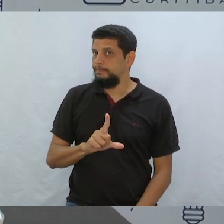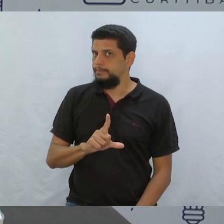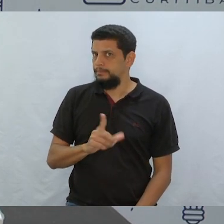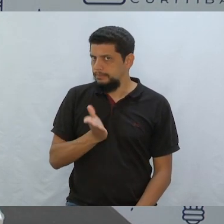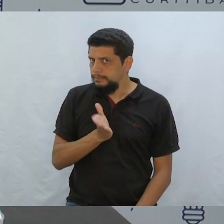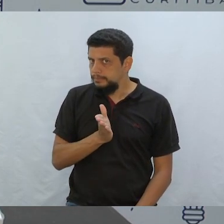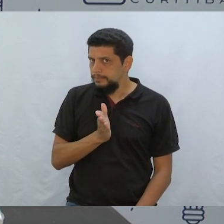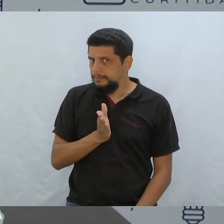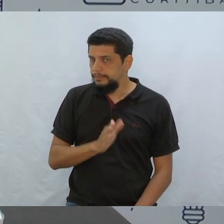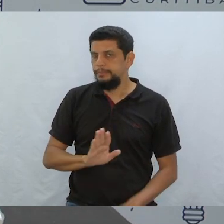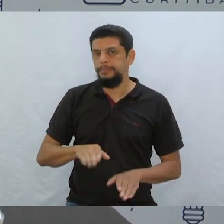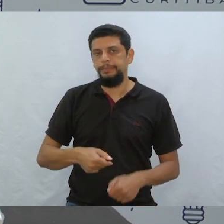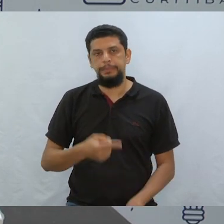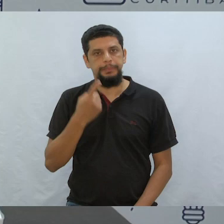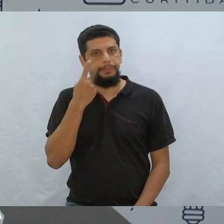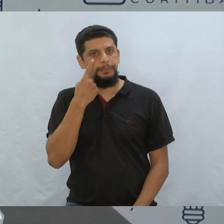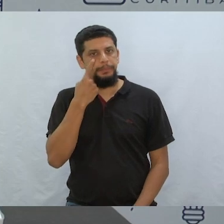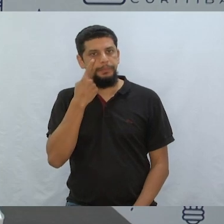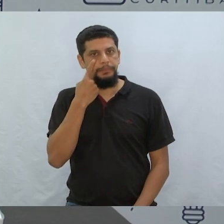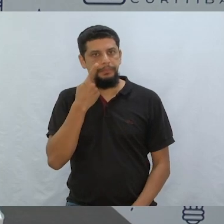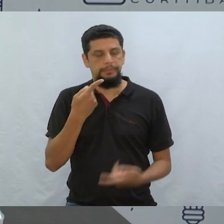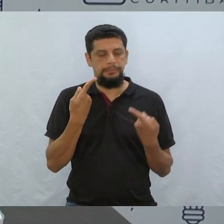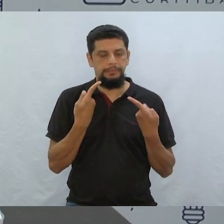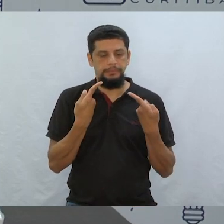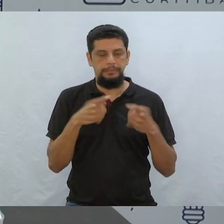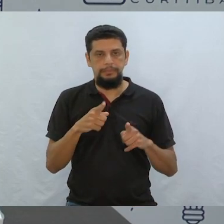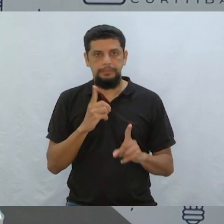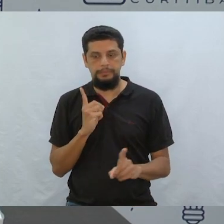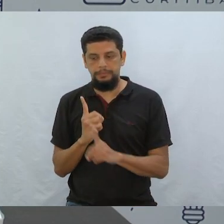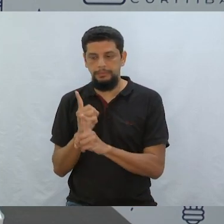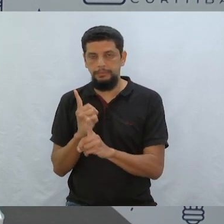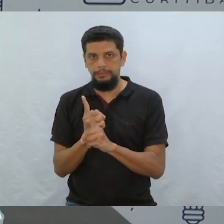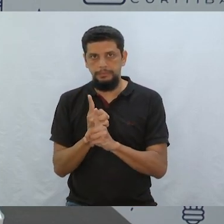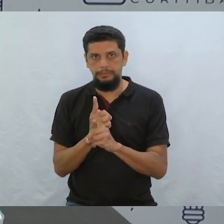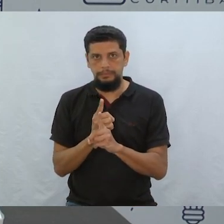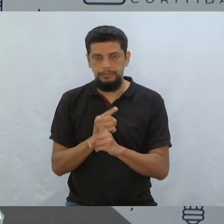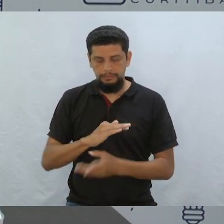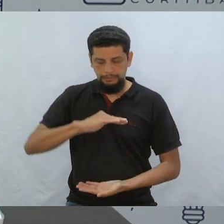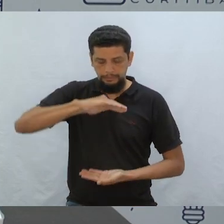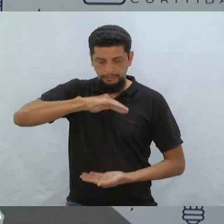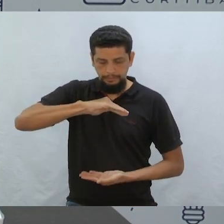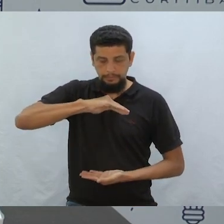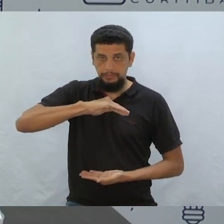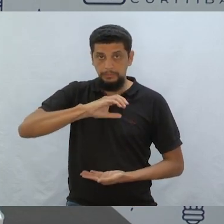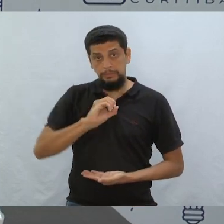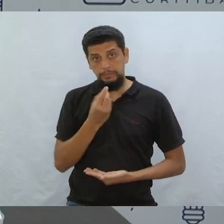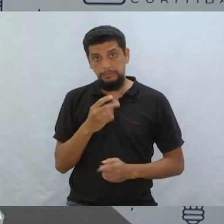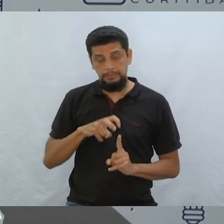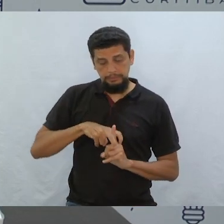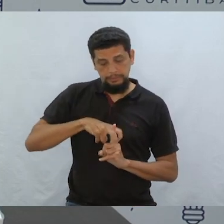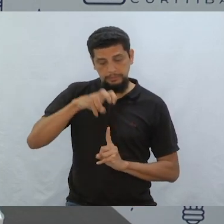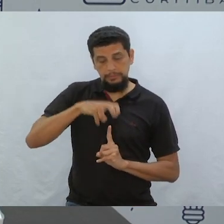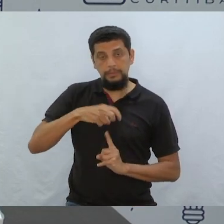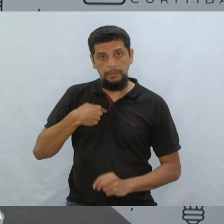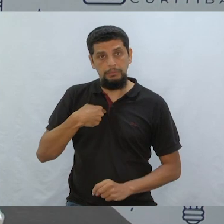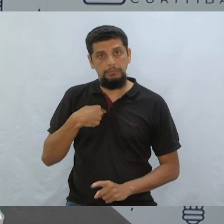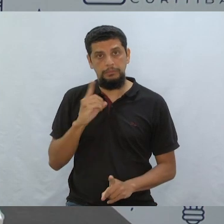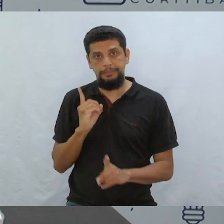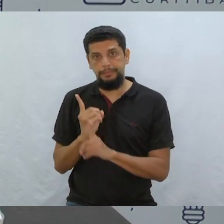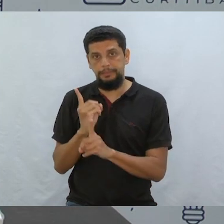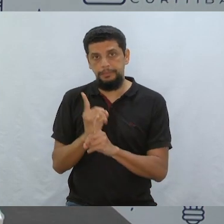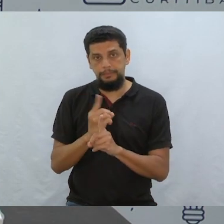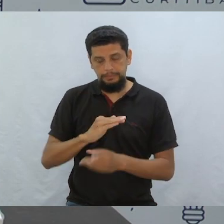1 litro? Então, olhem lá, o nosso desafio era encontrar a embalagem com 1 litro, né? Eu encontrei